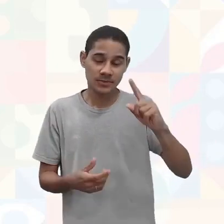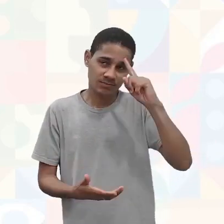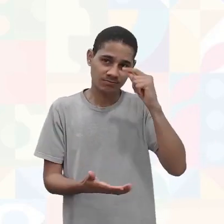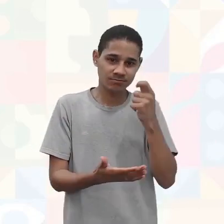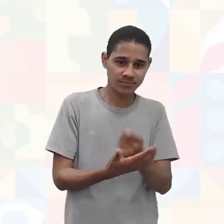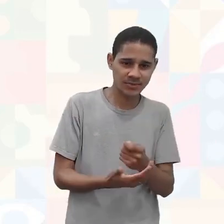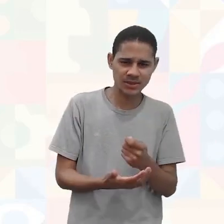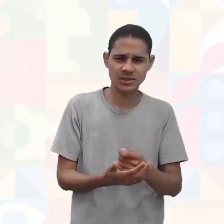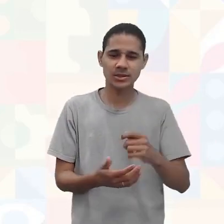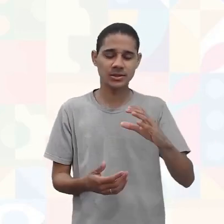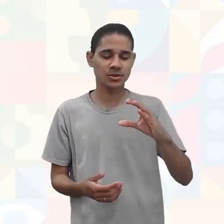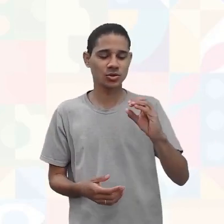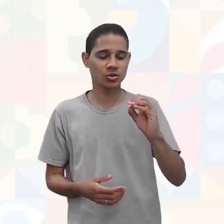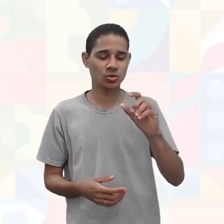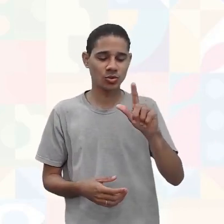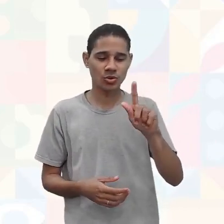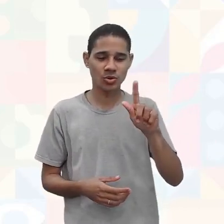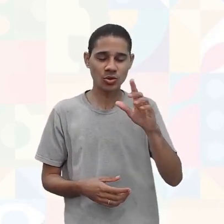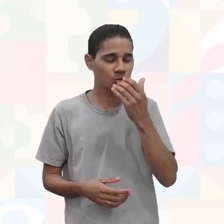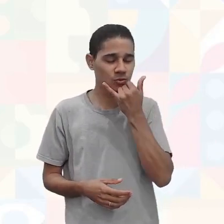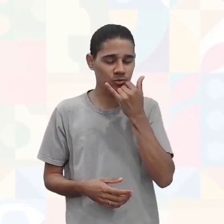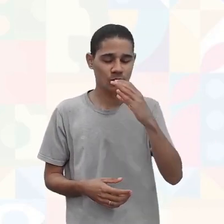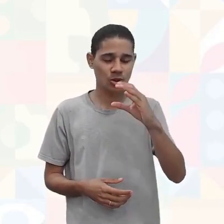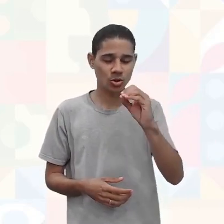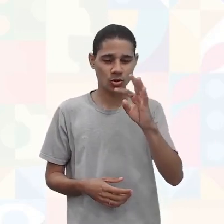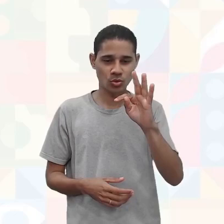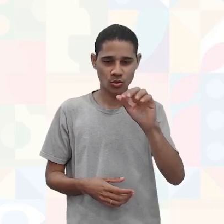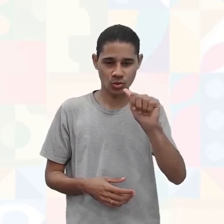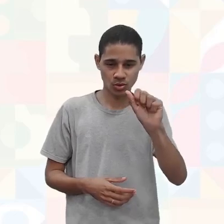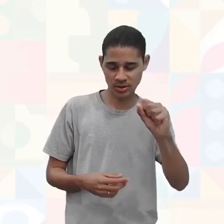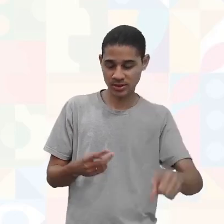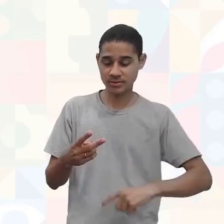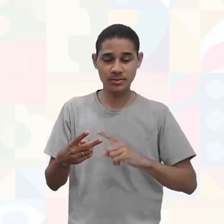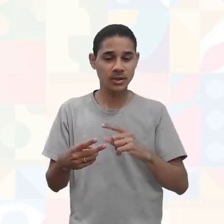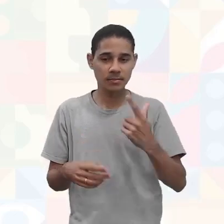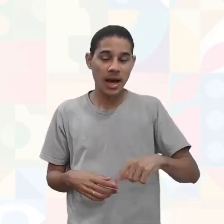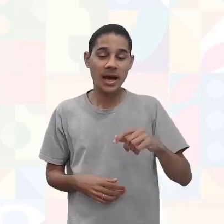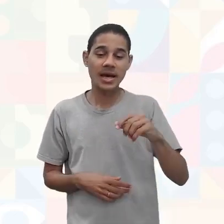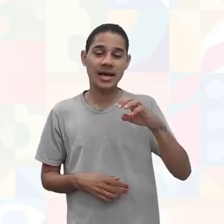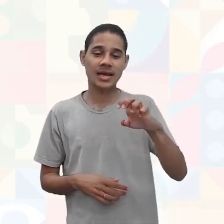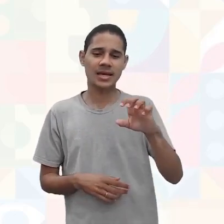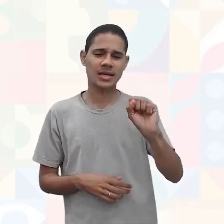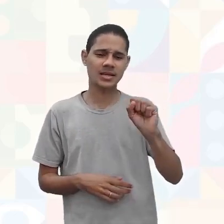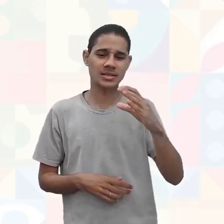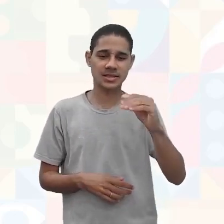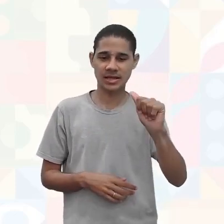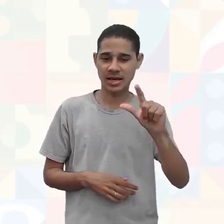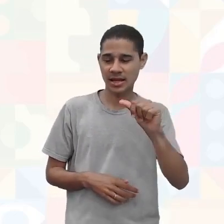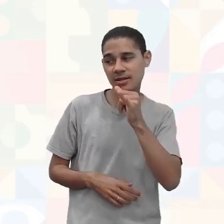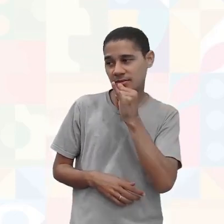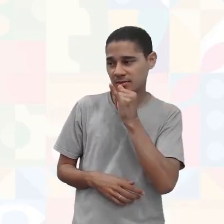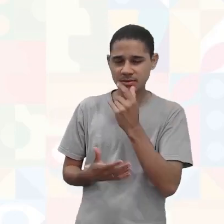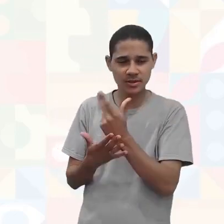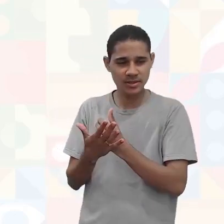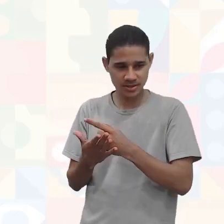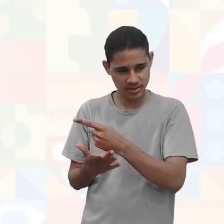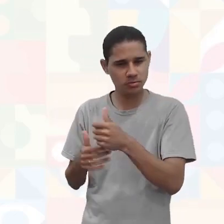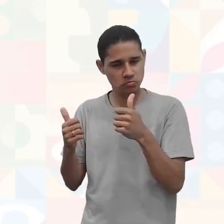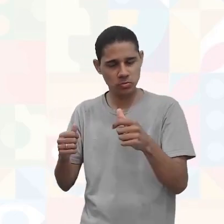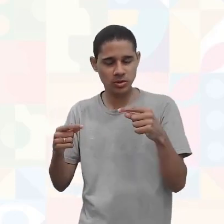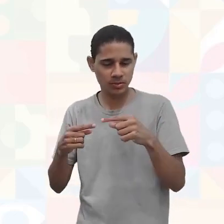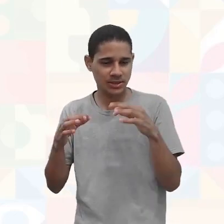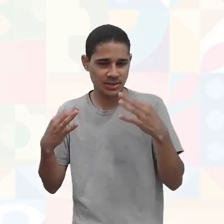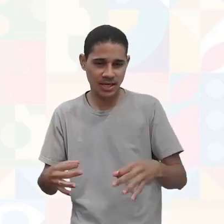cotas, né, colocar tudo em escala nesse desenho muito bem representado. A gente precisa ter uma